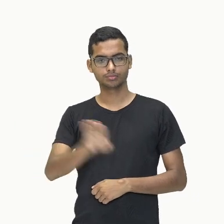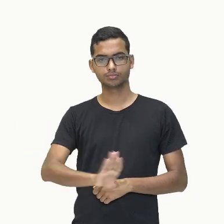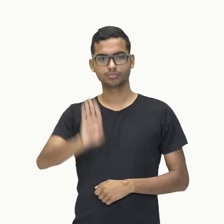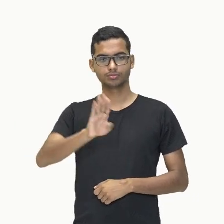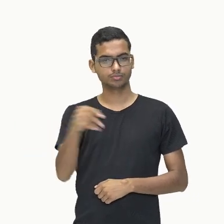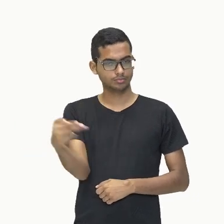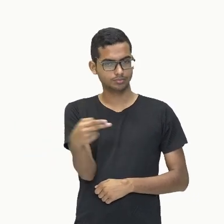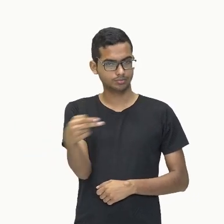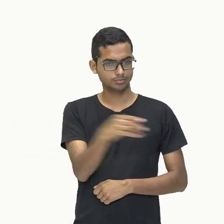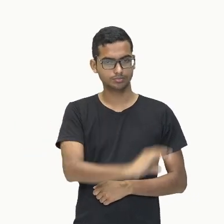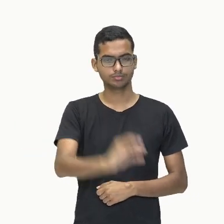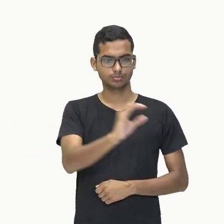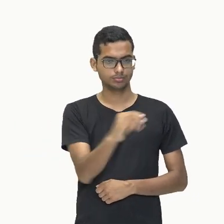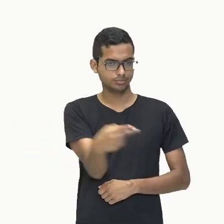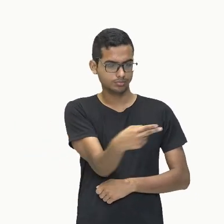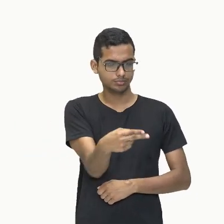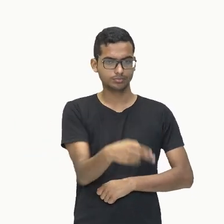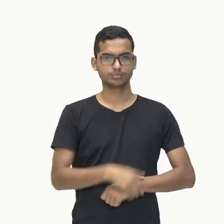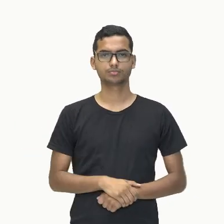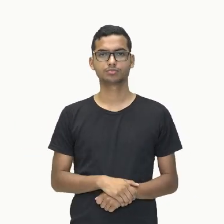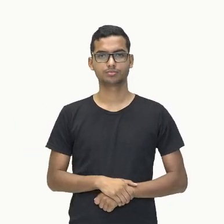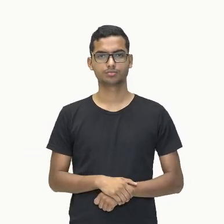é B e quem é C.